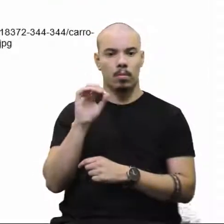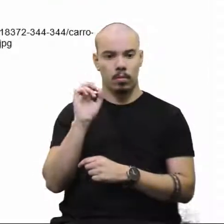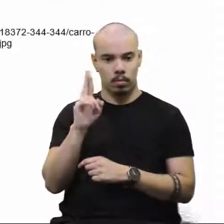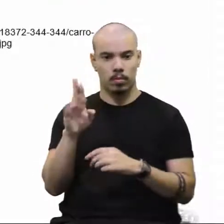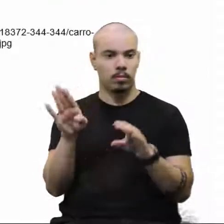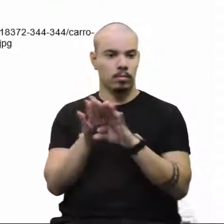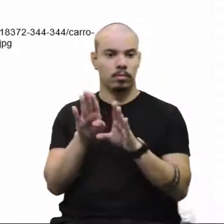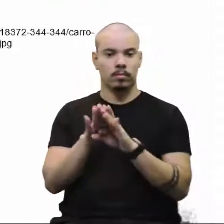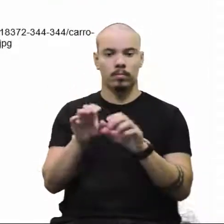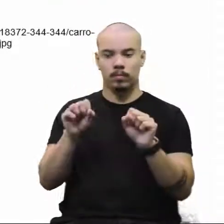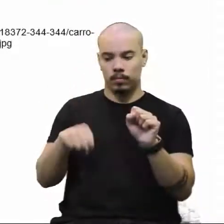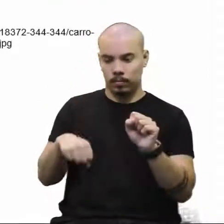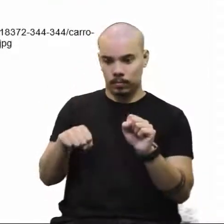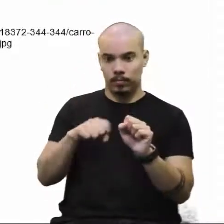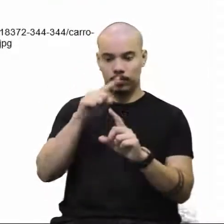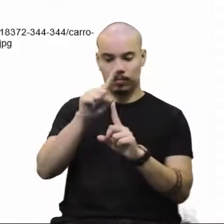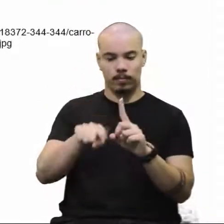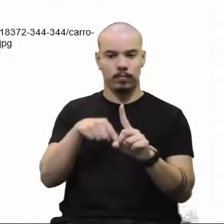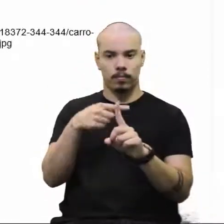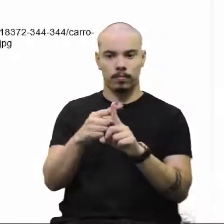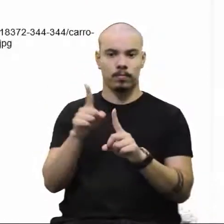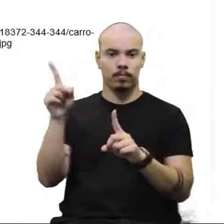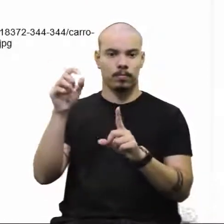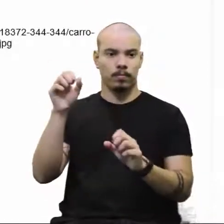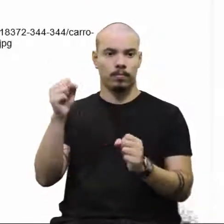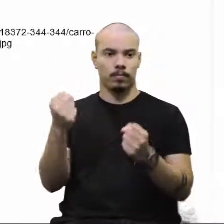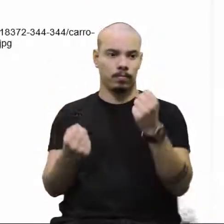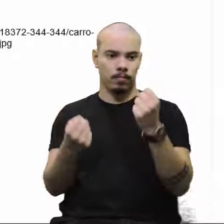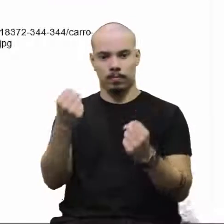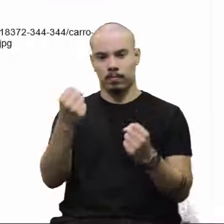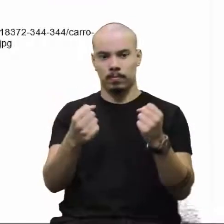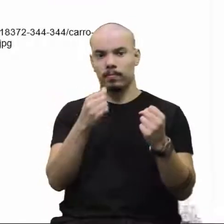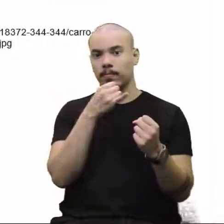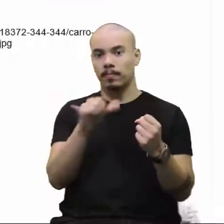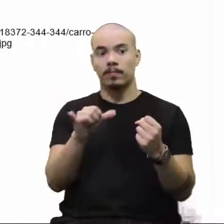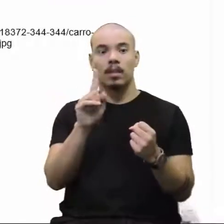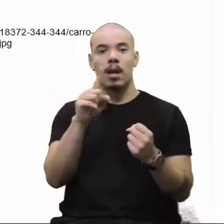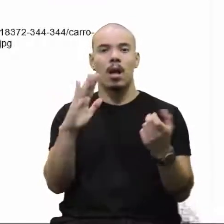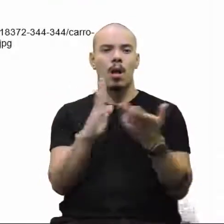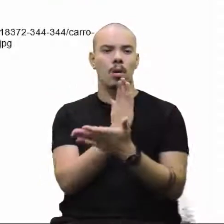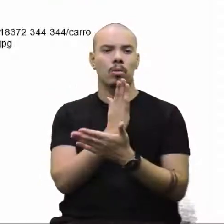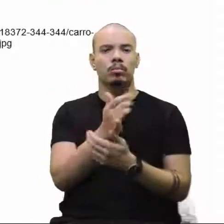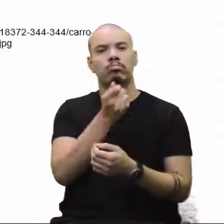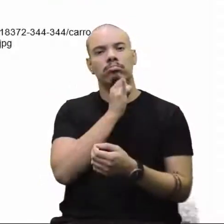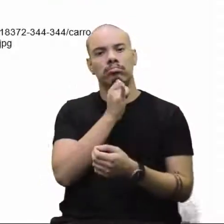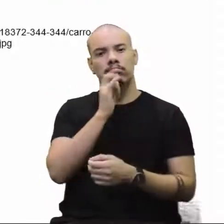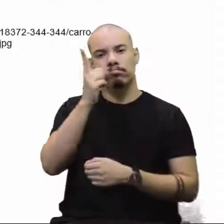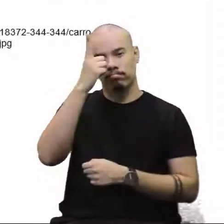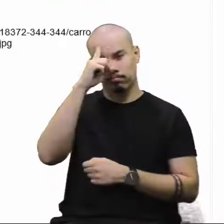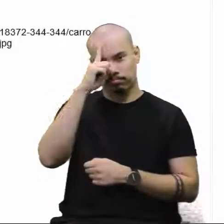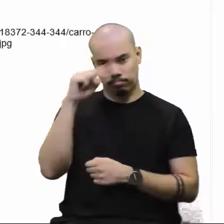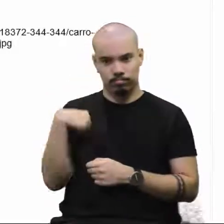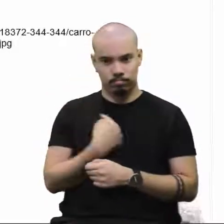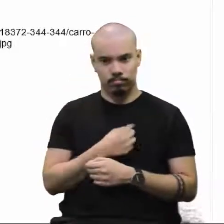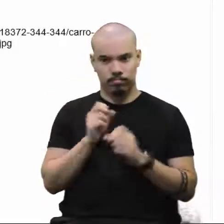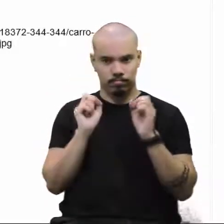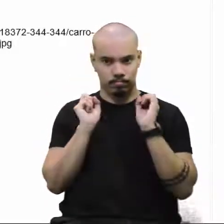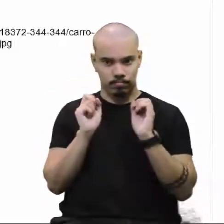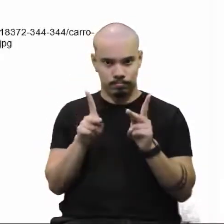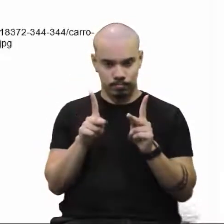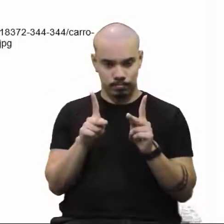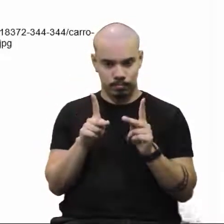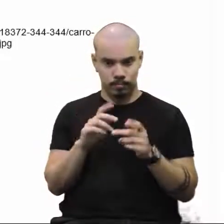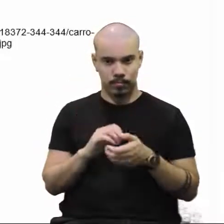de partida, né? Mais um carrinho elétrico. São exemplos no dia a dia. Tranquilo.